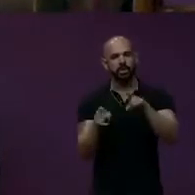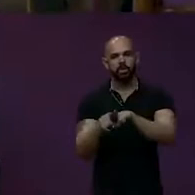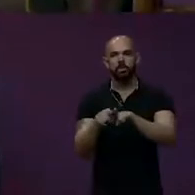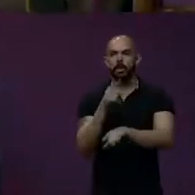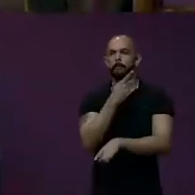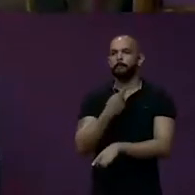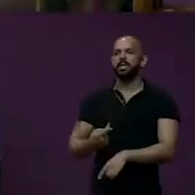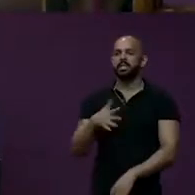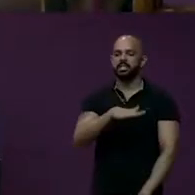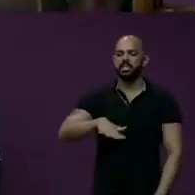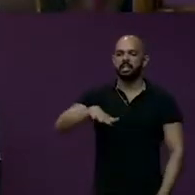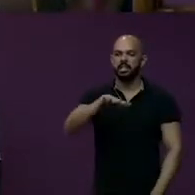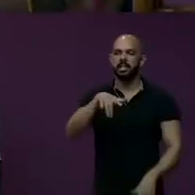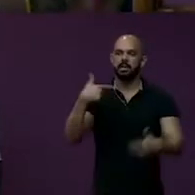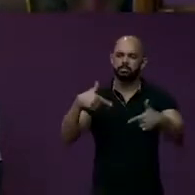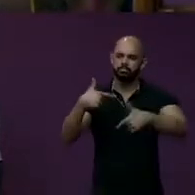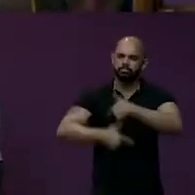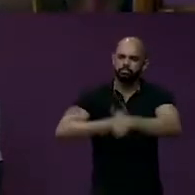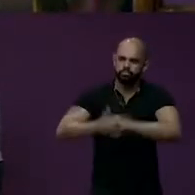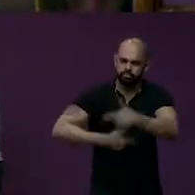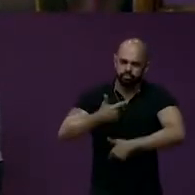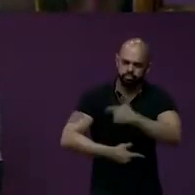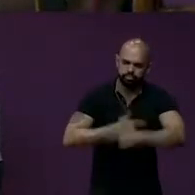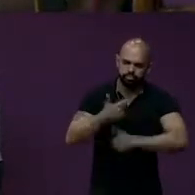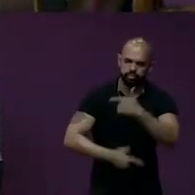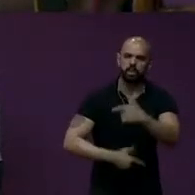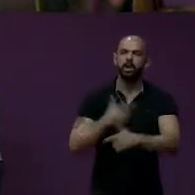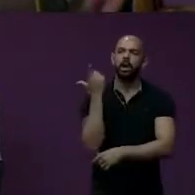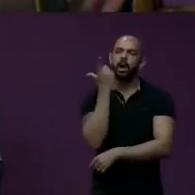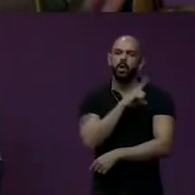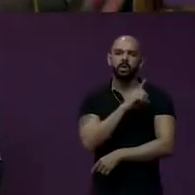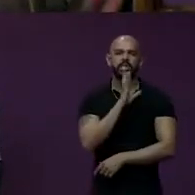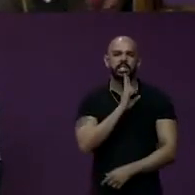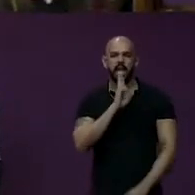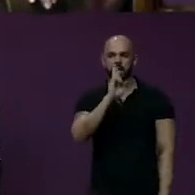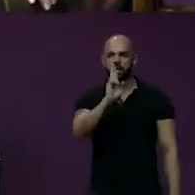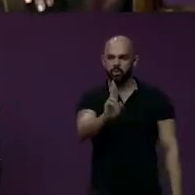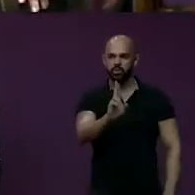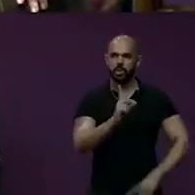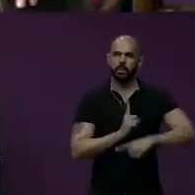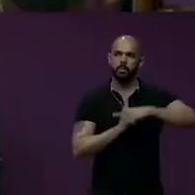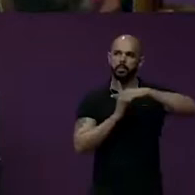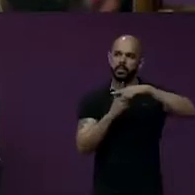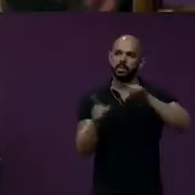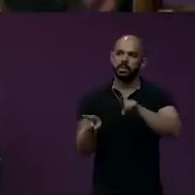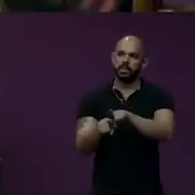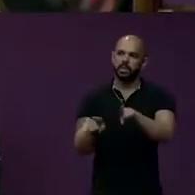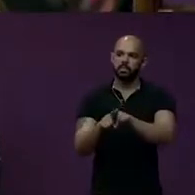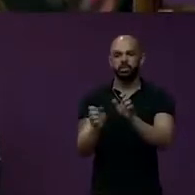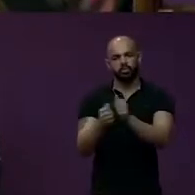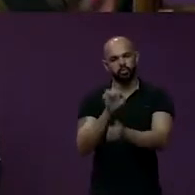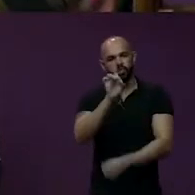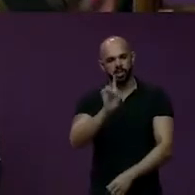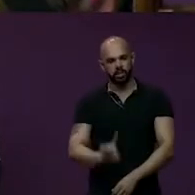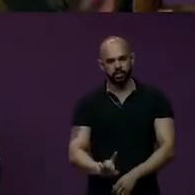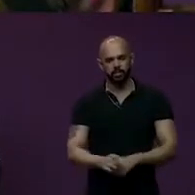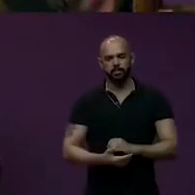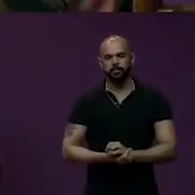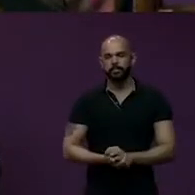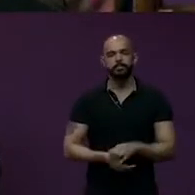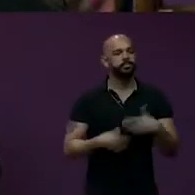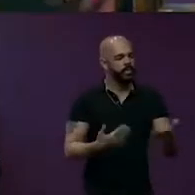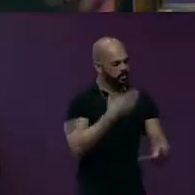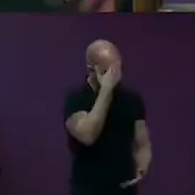presidência como um todo trabalhou intensamente aí para esses resultados, junto também com os nossos diretores.